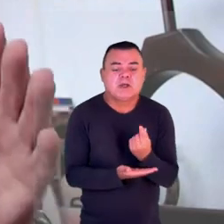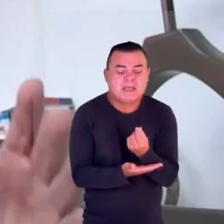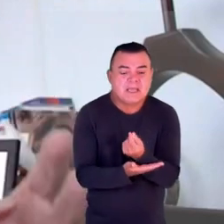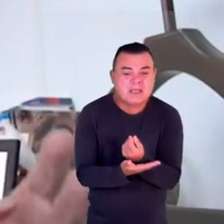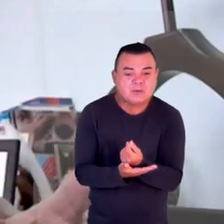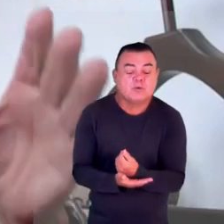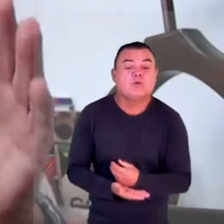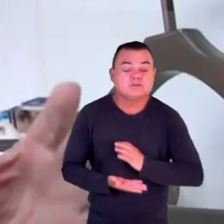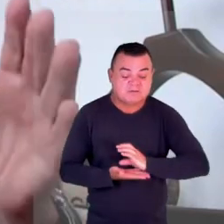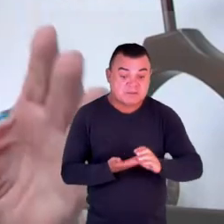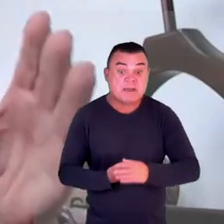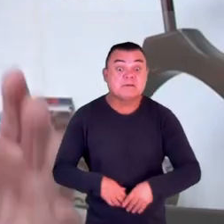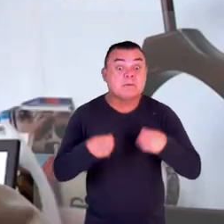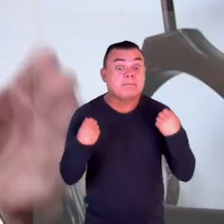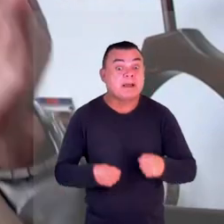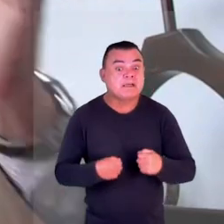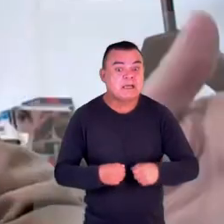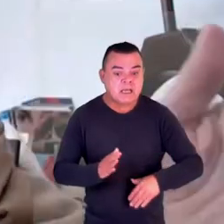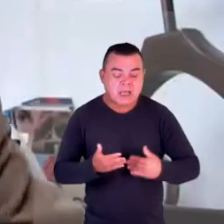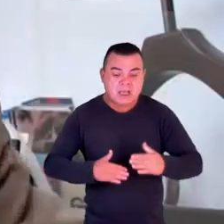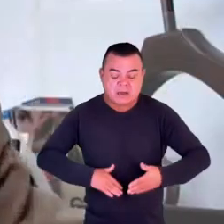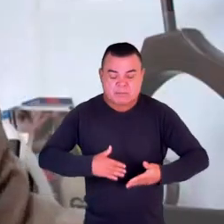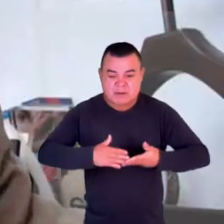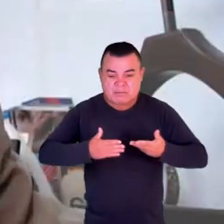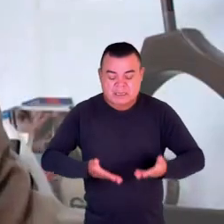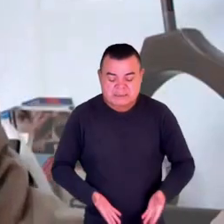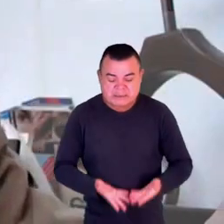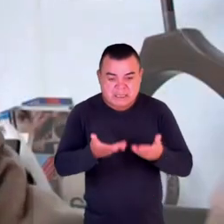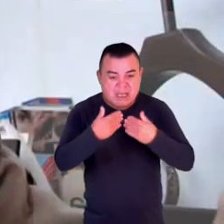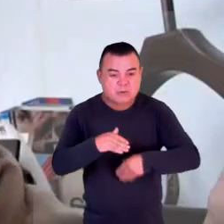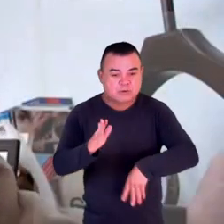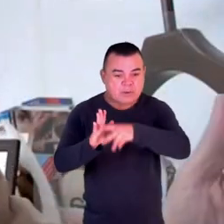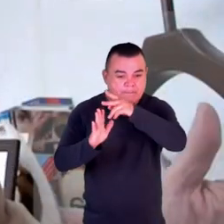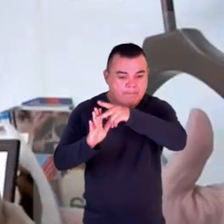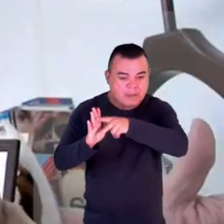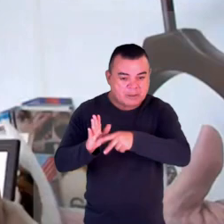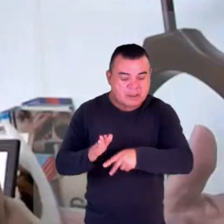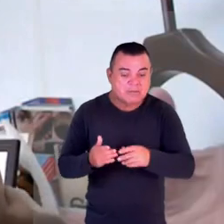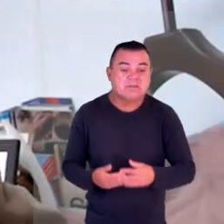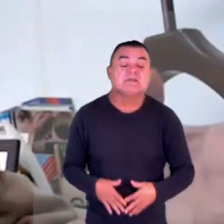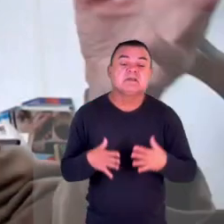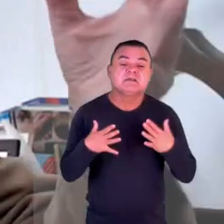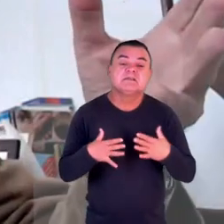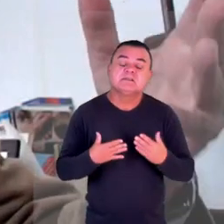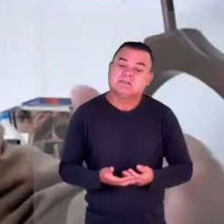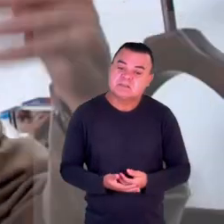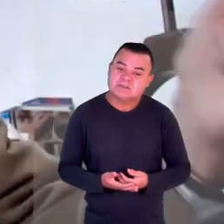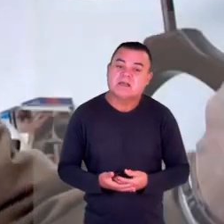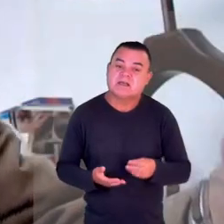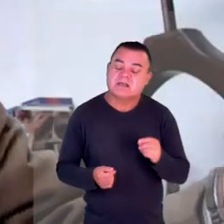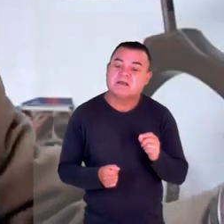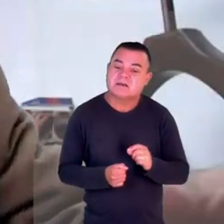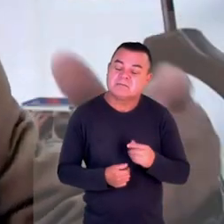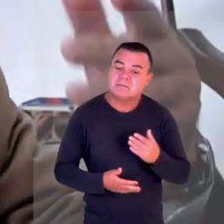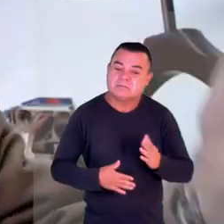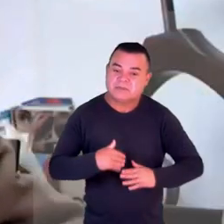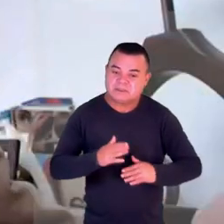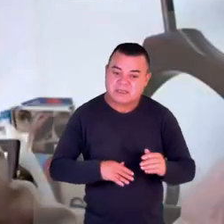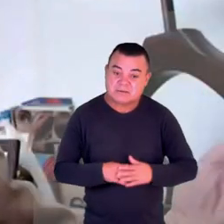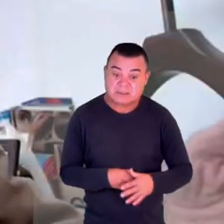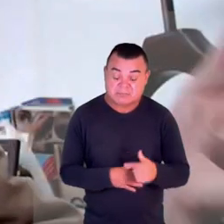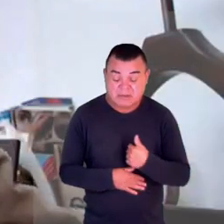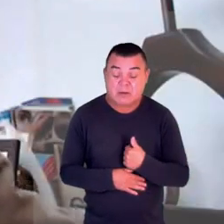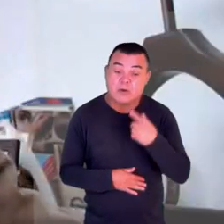implementação dos programas e ações que foram definidos pelos conselhos de direito e eu quero imagino ser